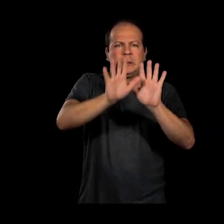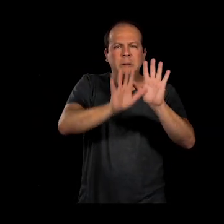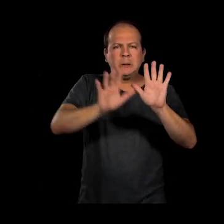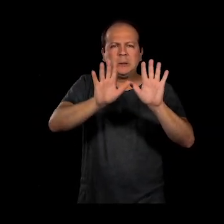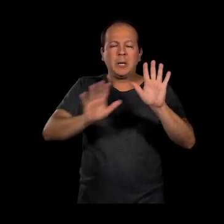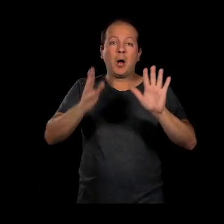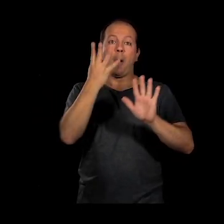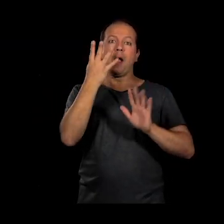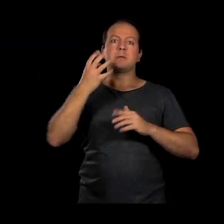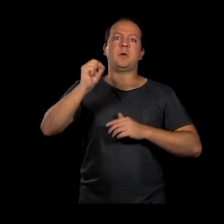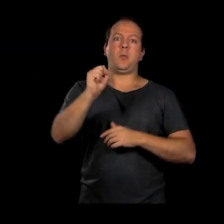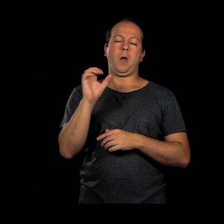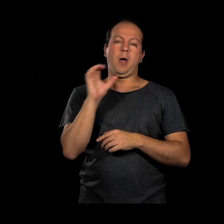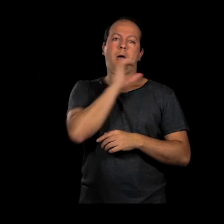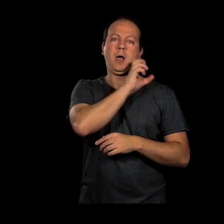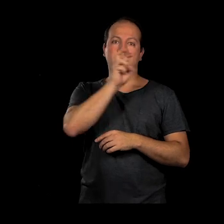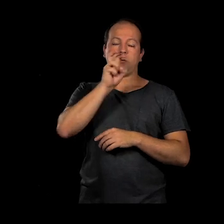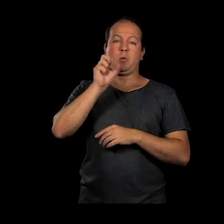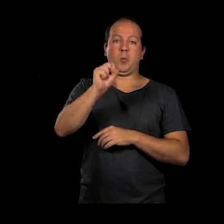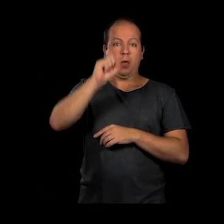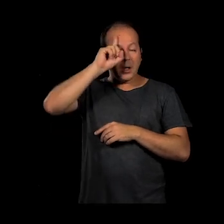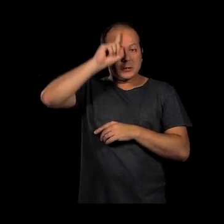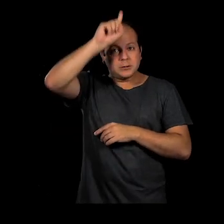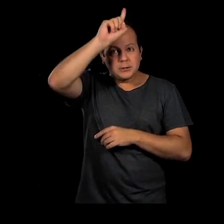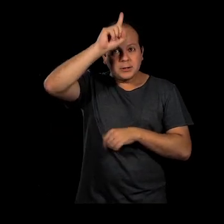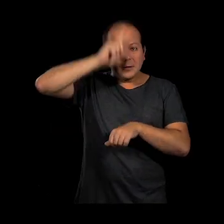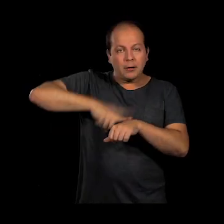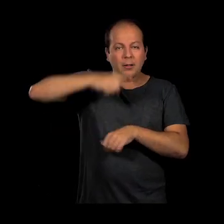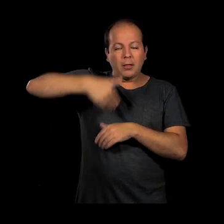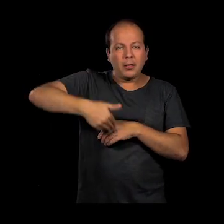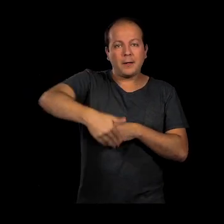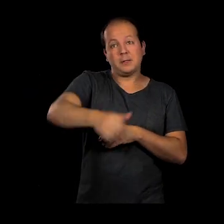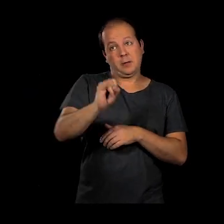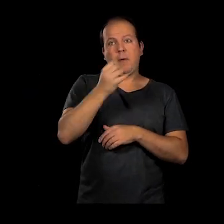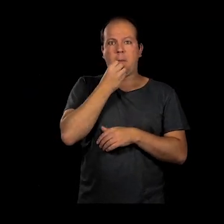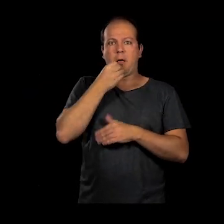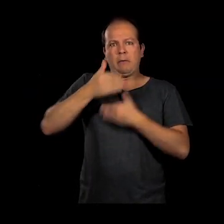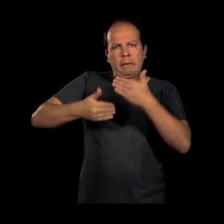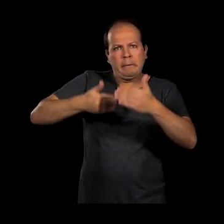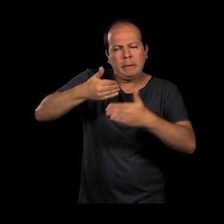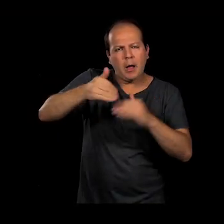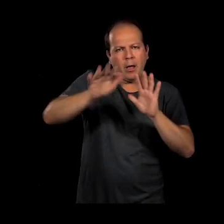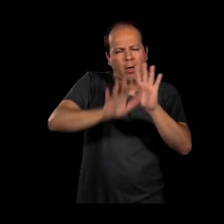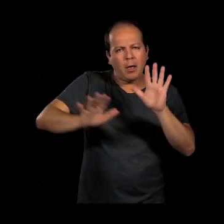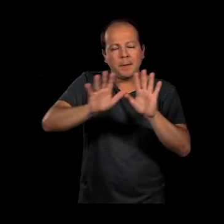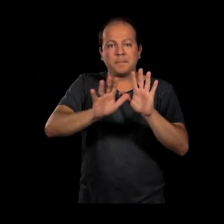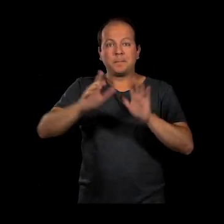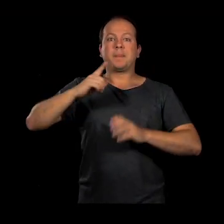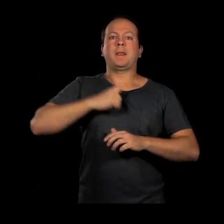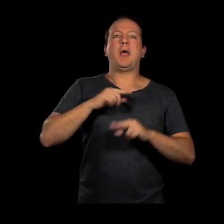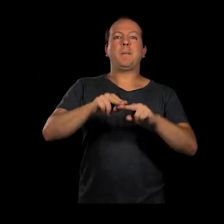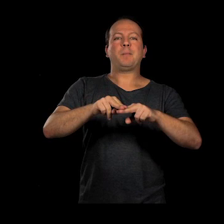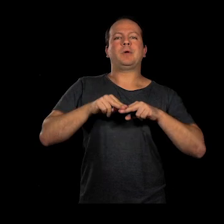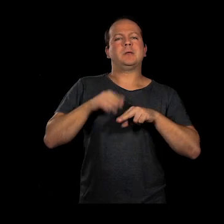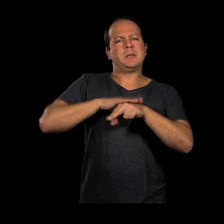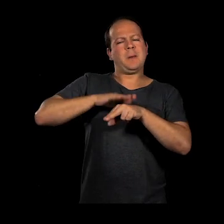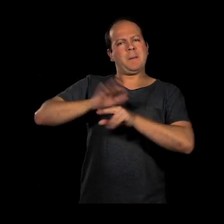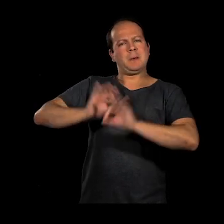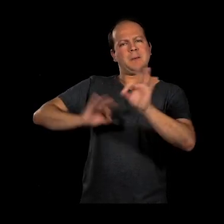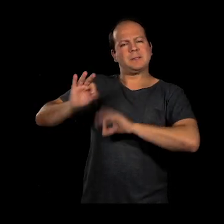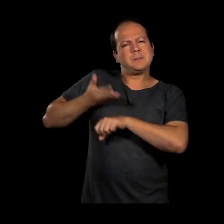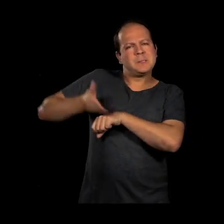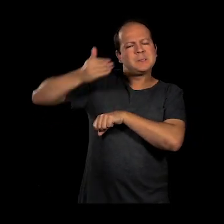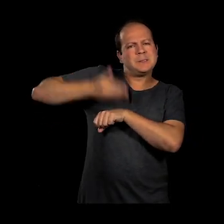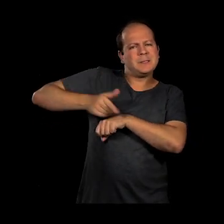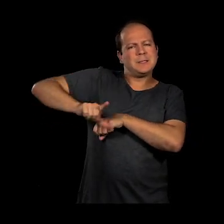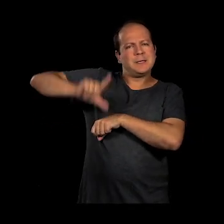4 segundos, 5 segundos por dia, e quando vai bem, assim, né? Então, a preparação de uma